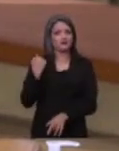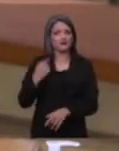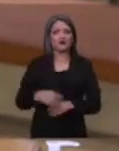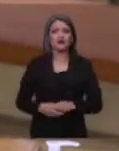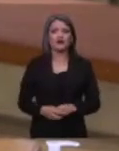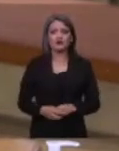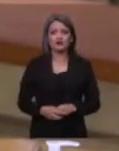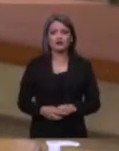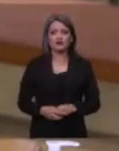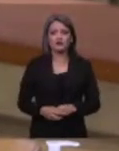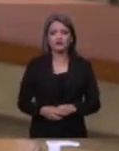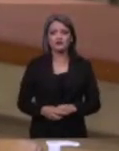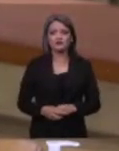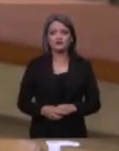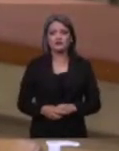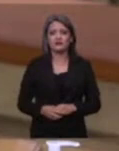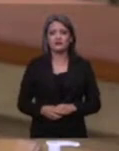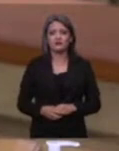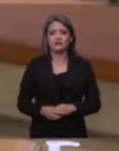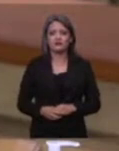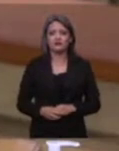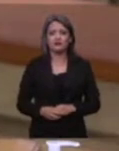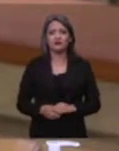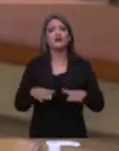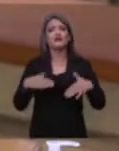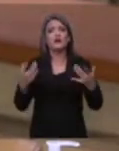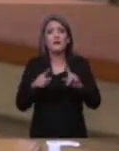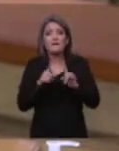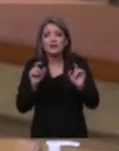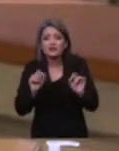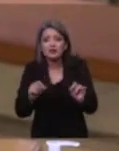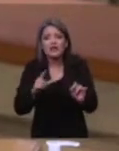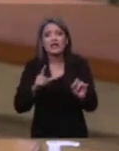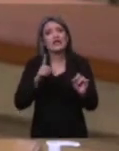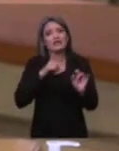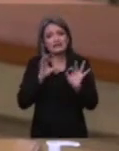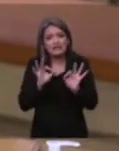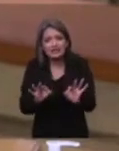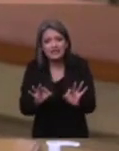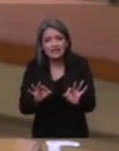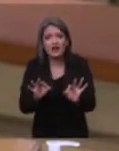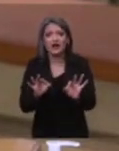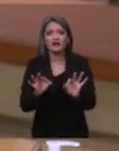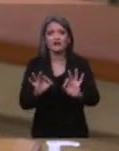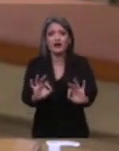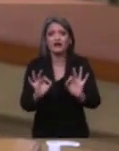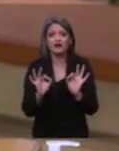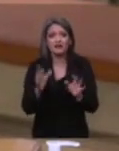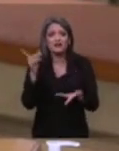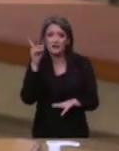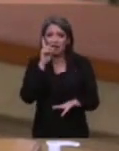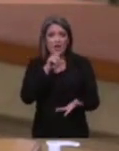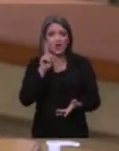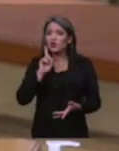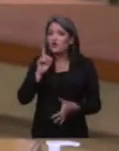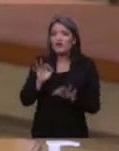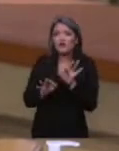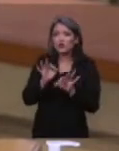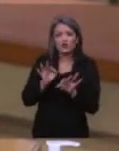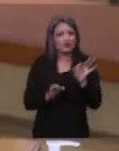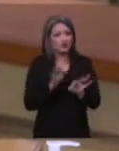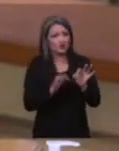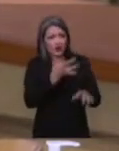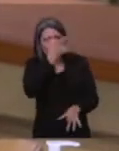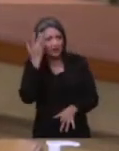O que houve, não tenho dúvidas, falhas, eu vou usar a expressão falhas porque não estamos julgando essas pessoas, sistêmicas